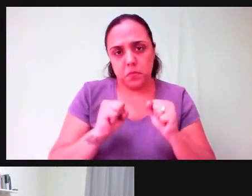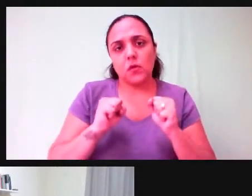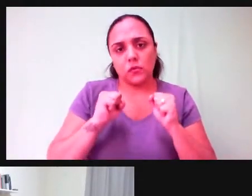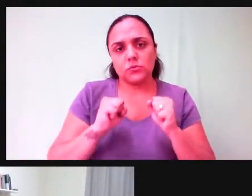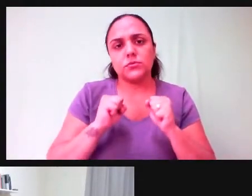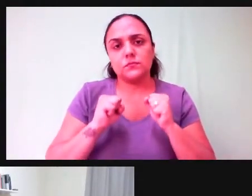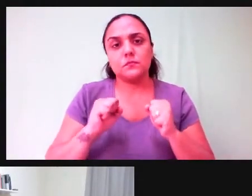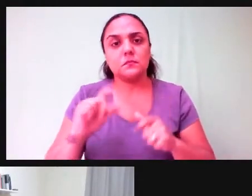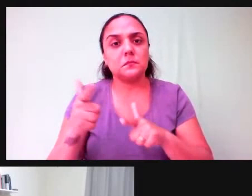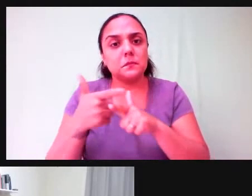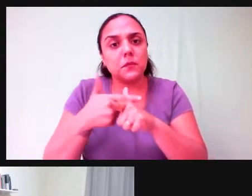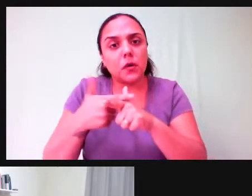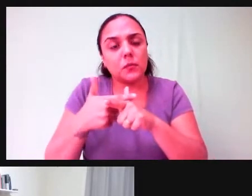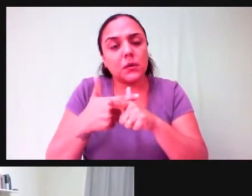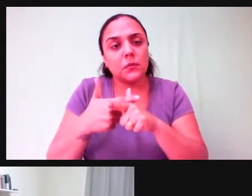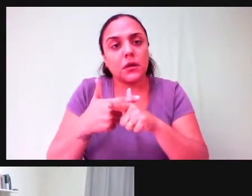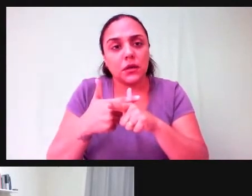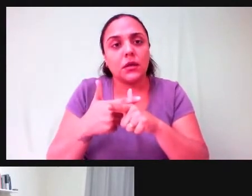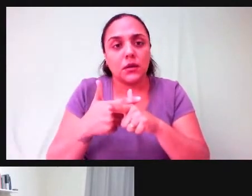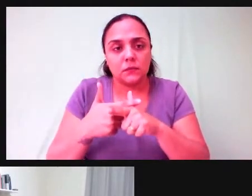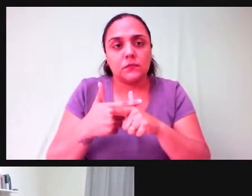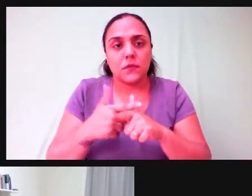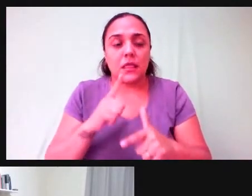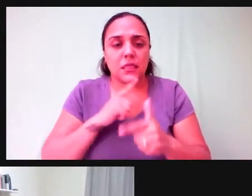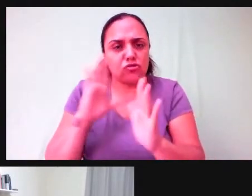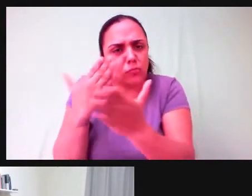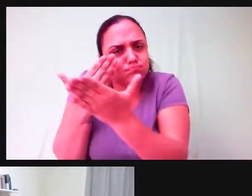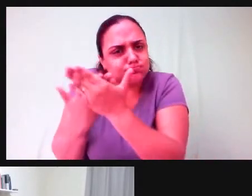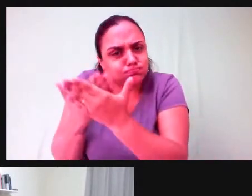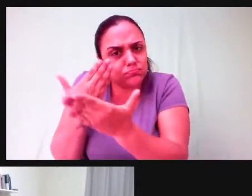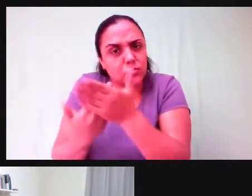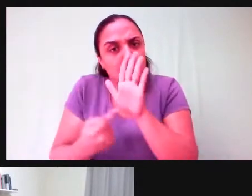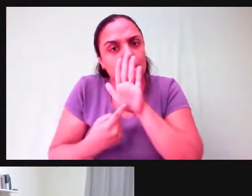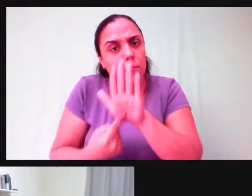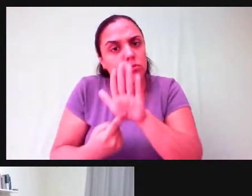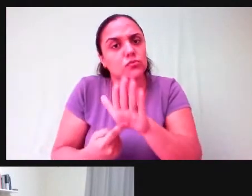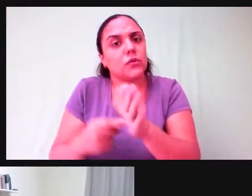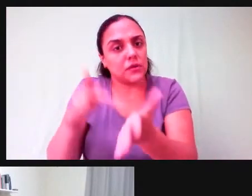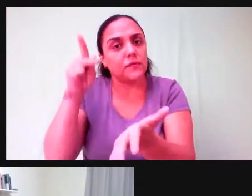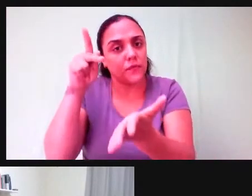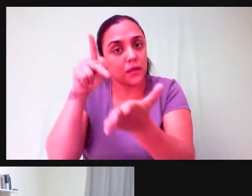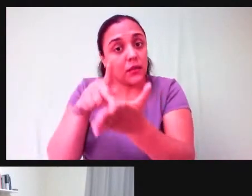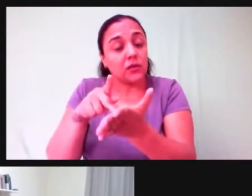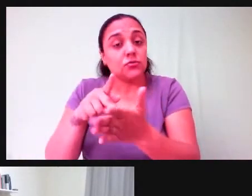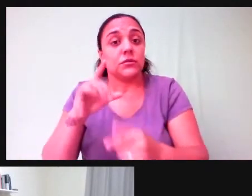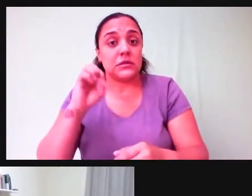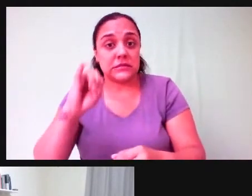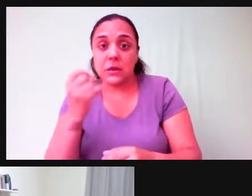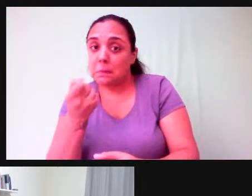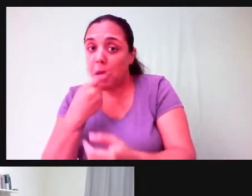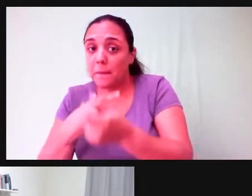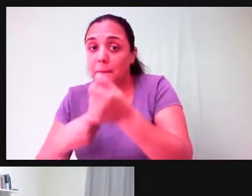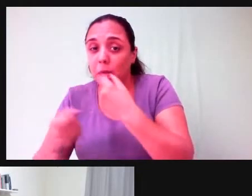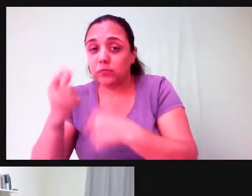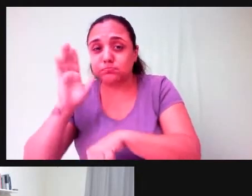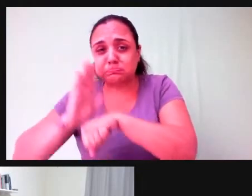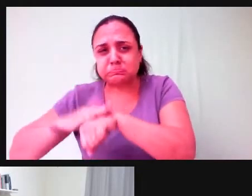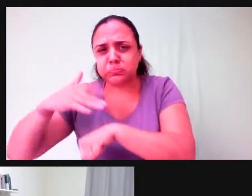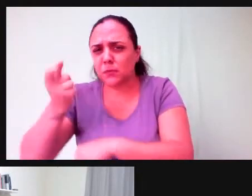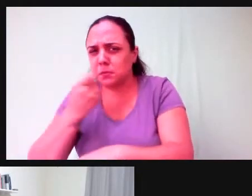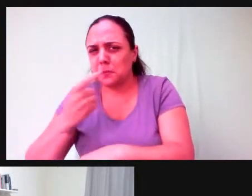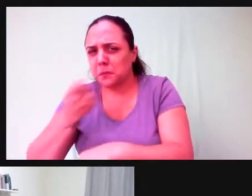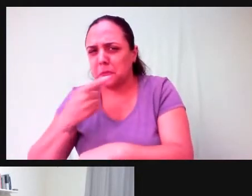dificuldade de excretar essas substâncias. E existem estudos apontando essa relação nesse uso de antibióticos, né,